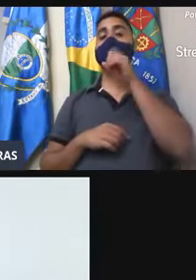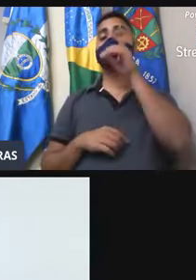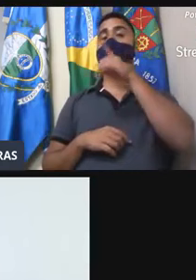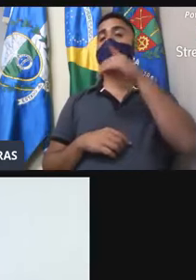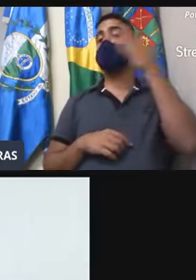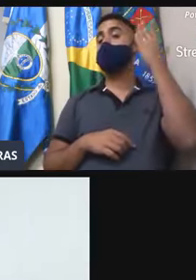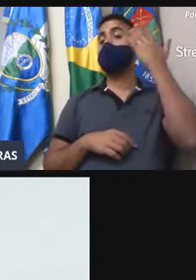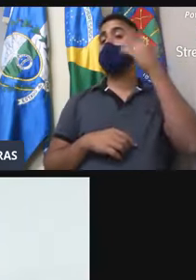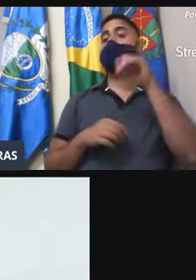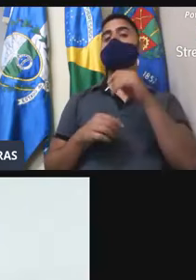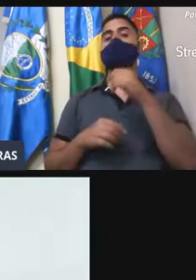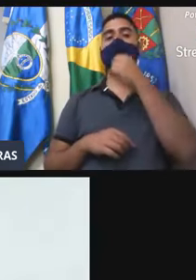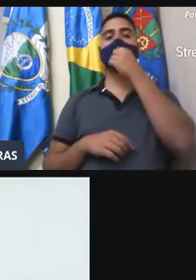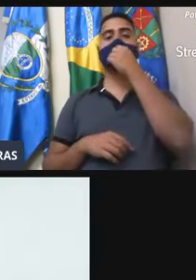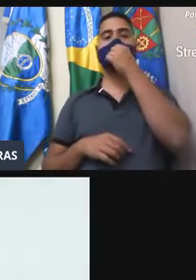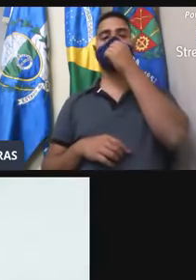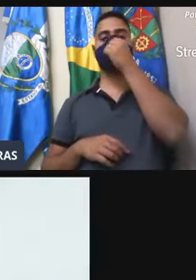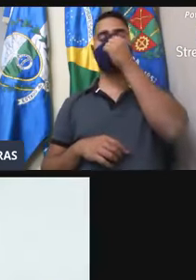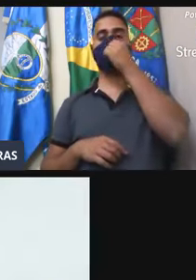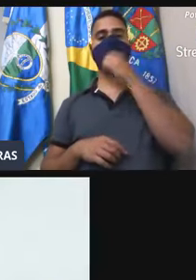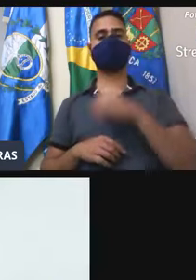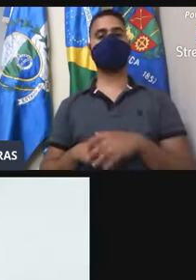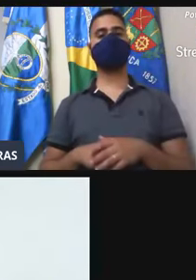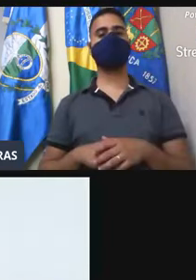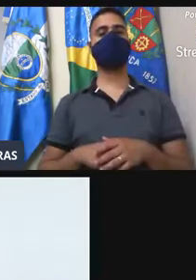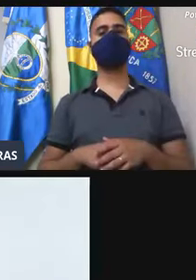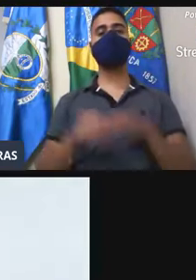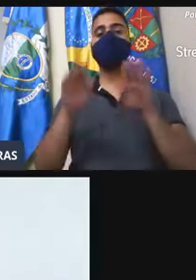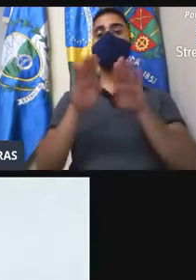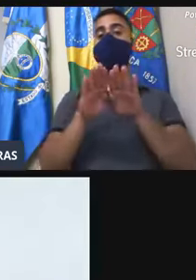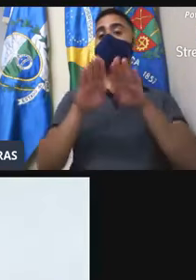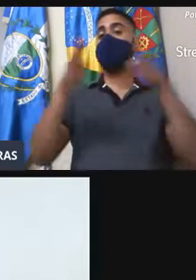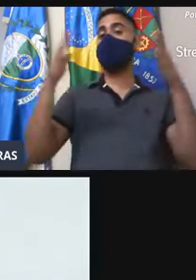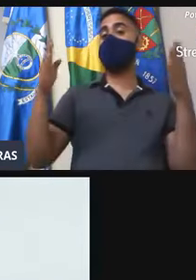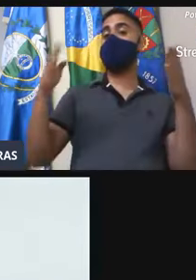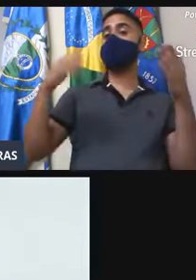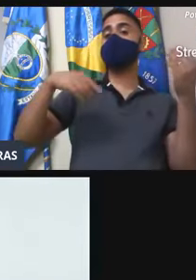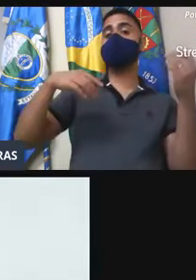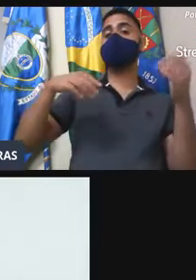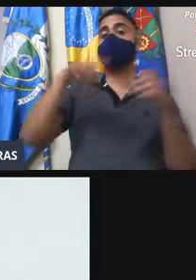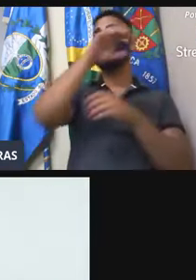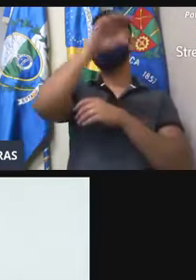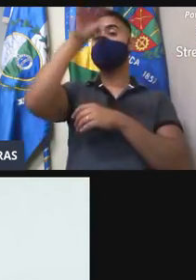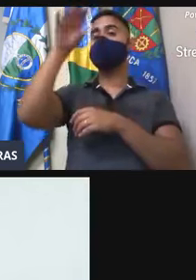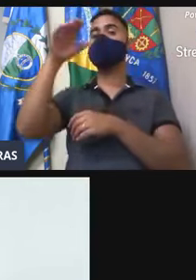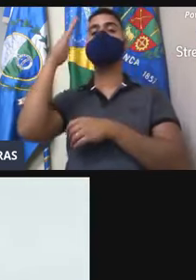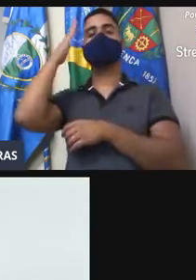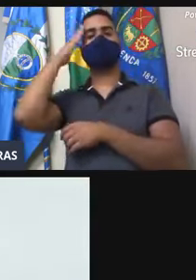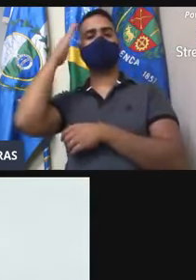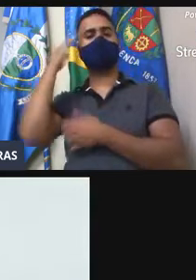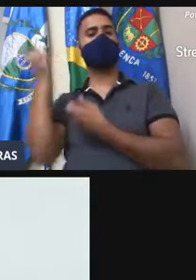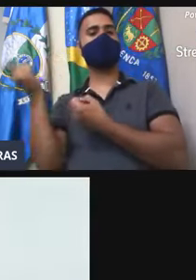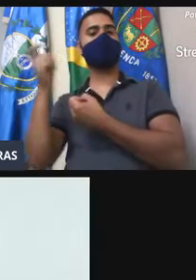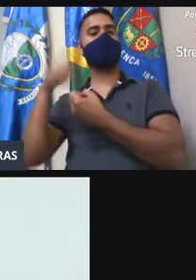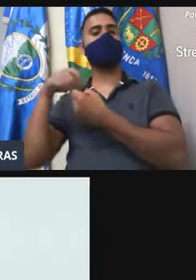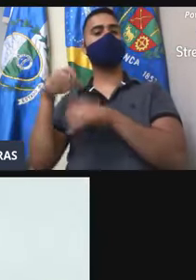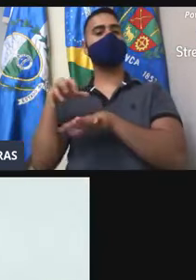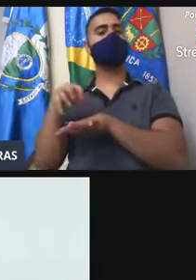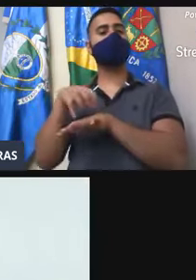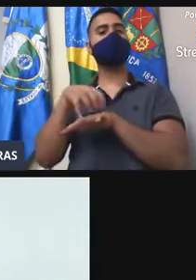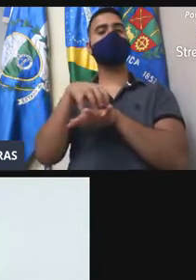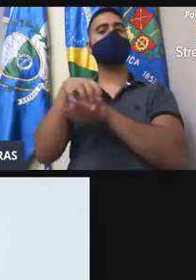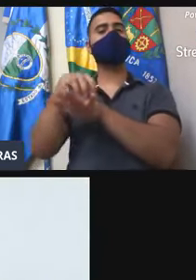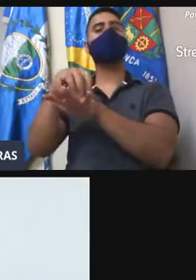de semana foi o final de semana que realmente, né, as portas dos distritos foram abertas para